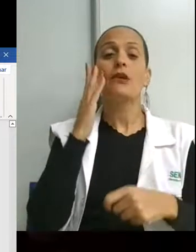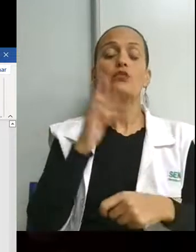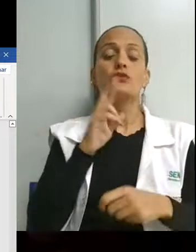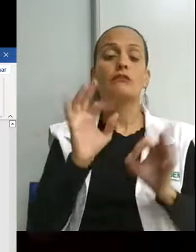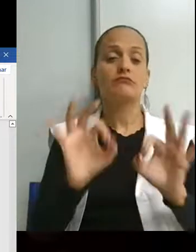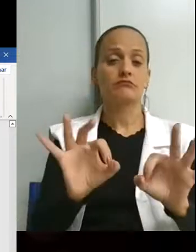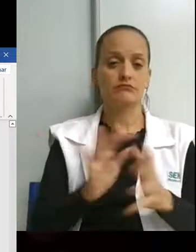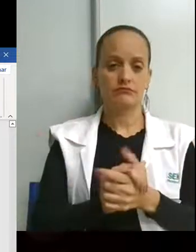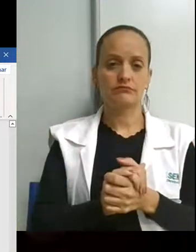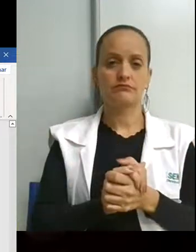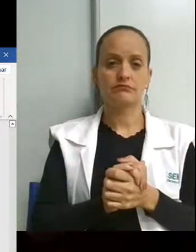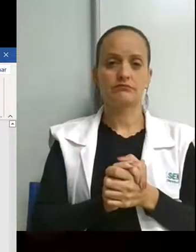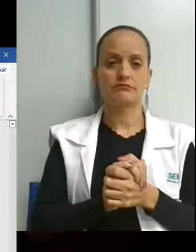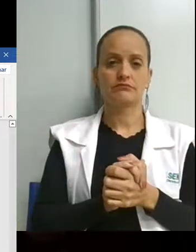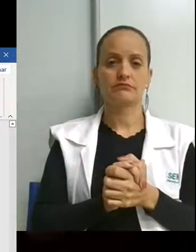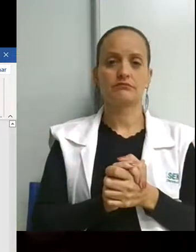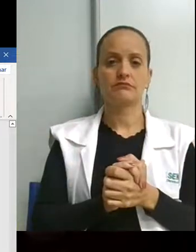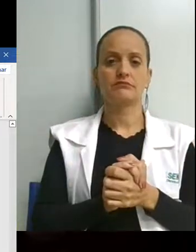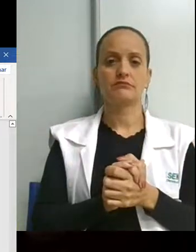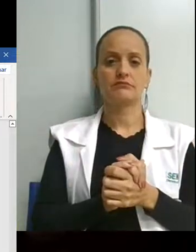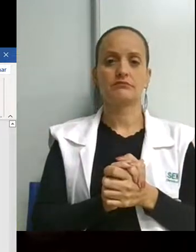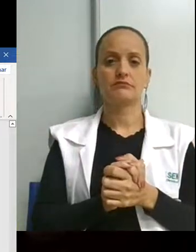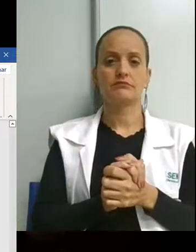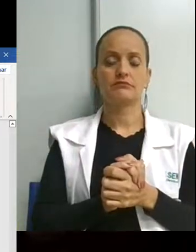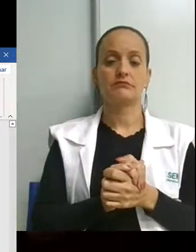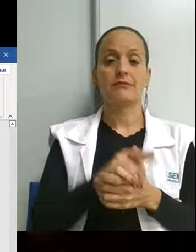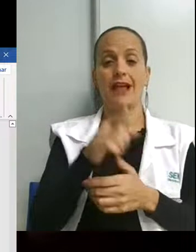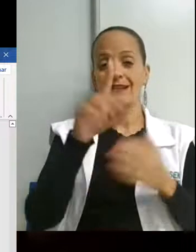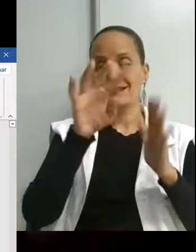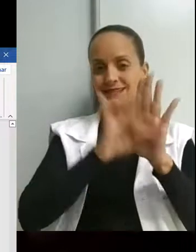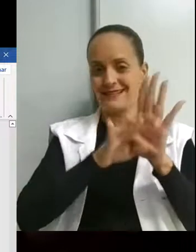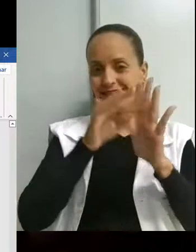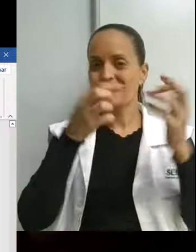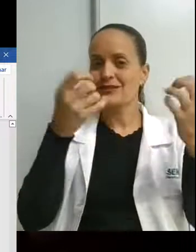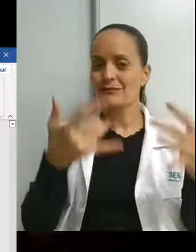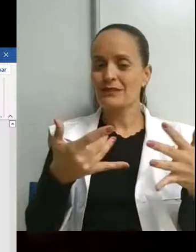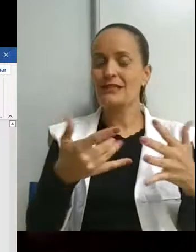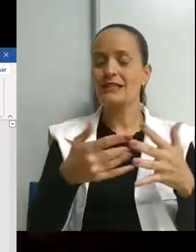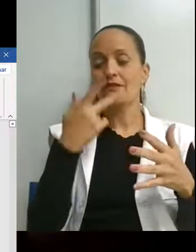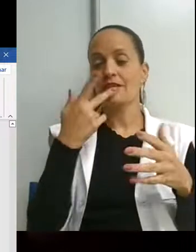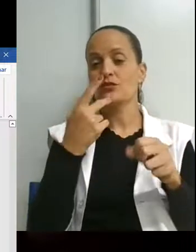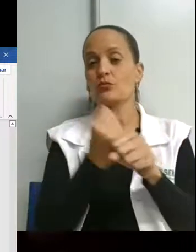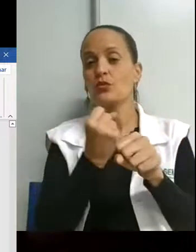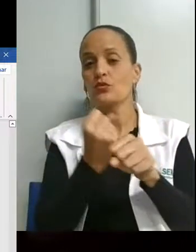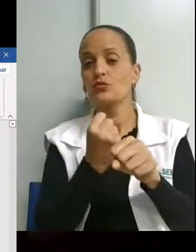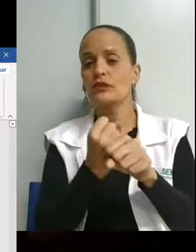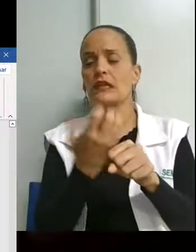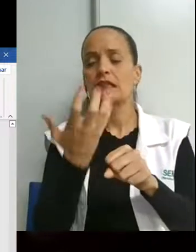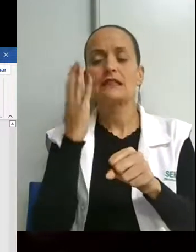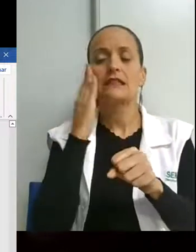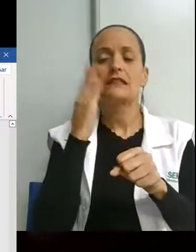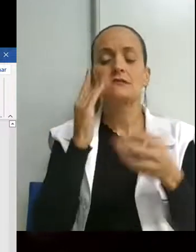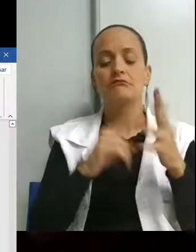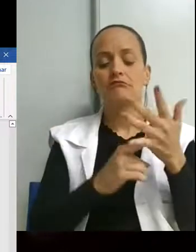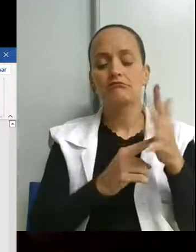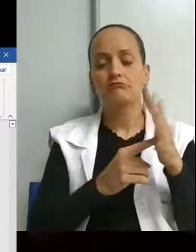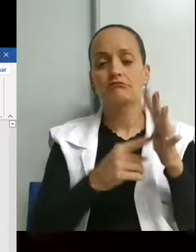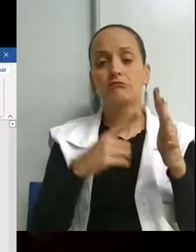Então, ó, que acionará a bomba d'água instalada no poço próximo à futura construção. Essa bomba deve funcionar para fornecer a